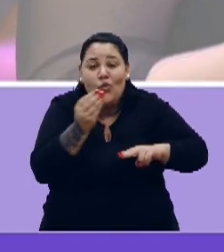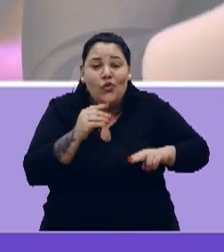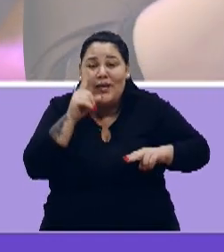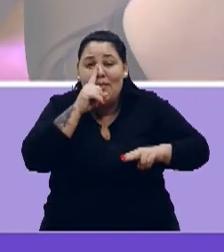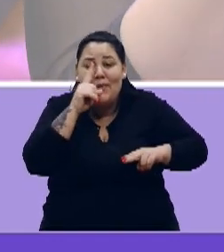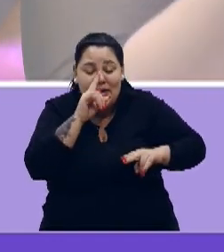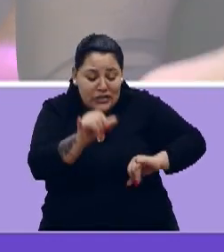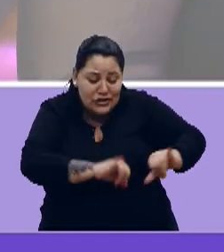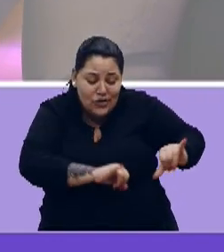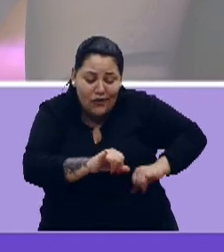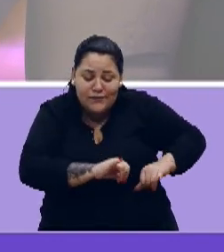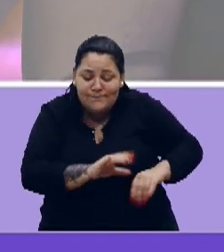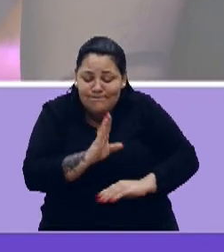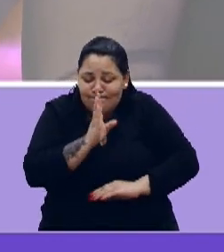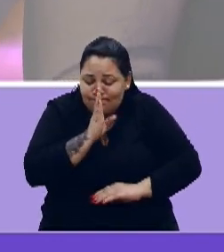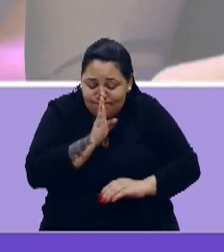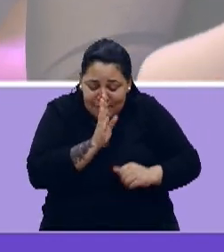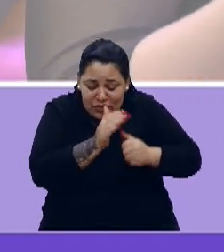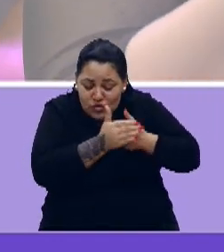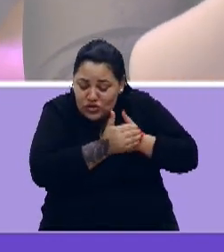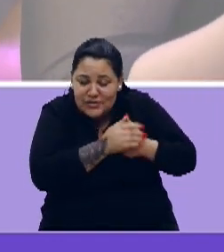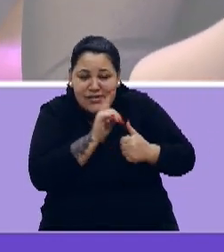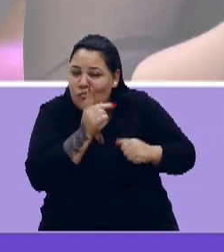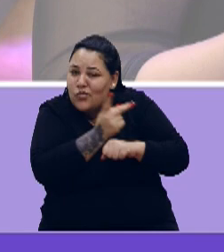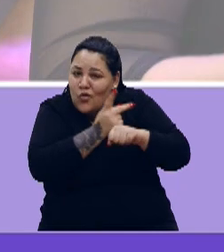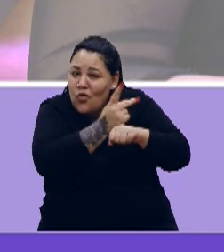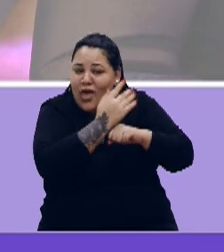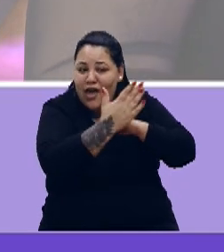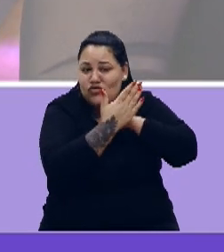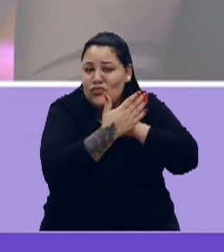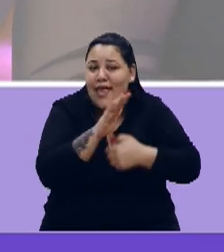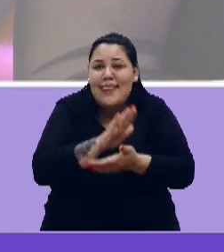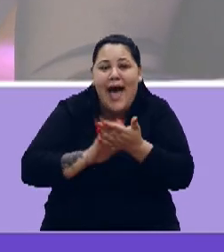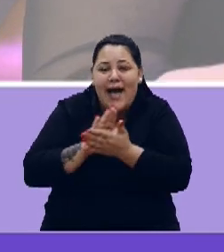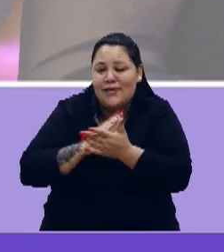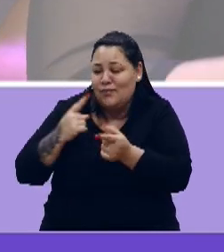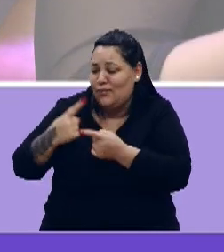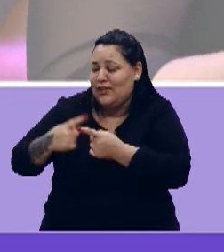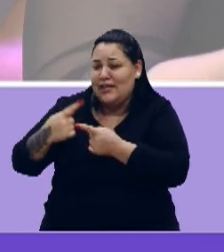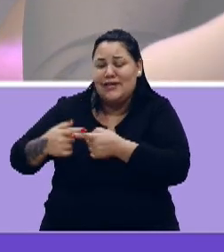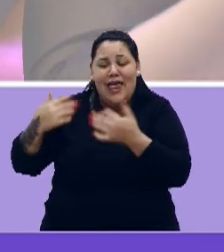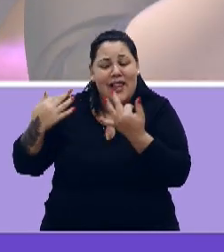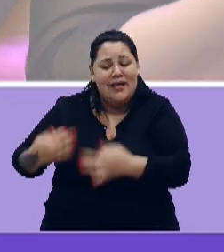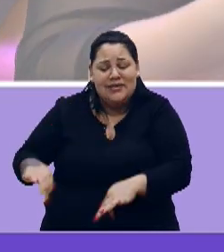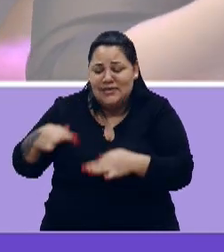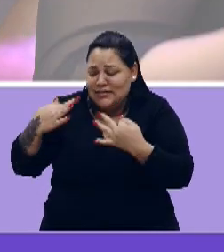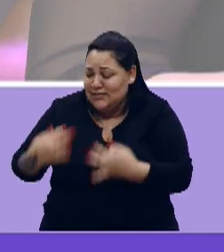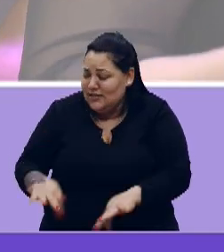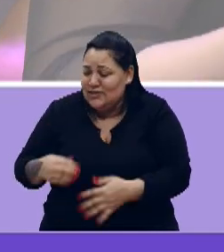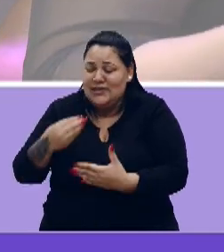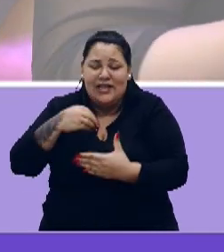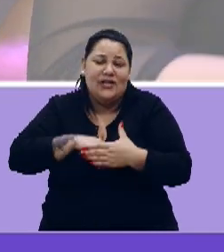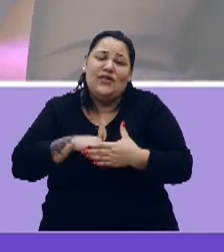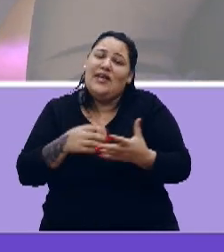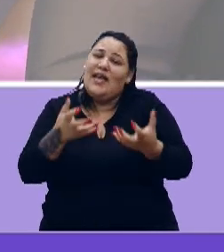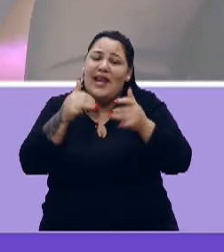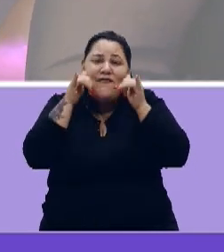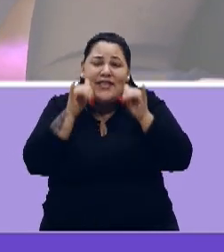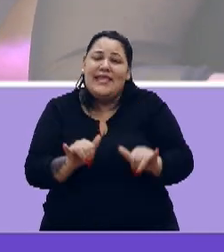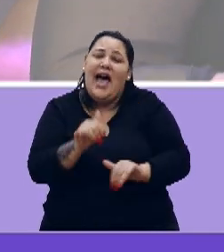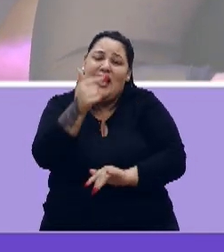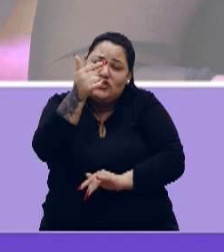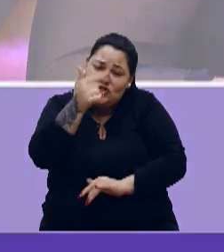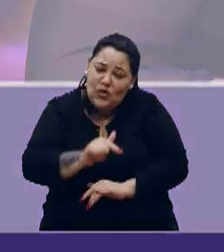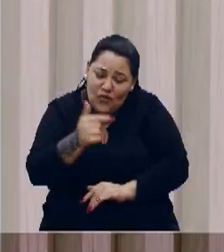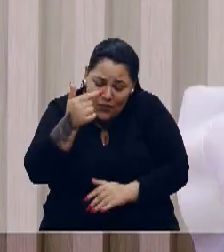silêncio, às vezes sem procurar ajuda, porque estão muito machucadas já e não querem levar mais uma patada.